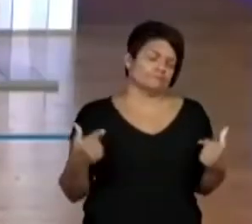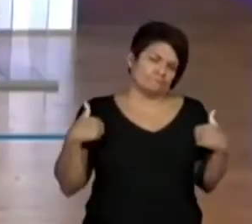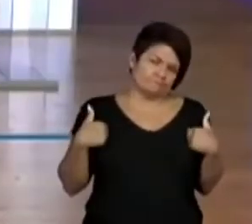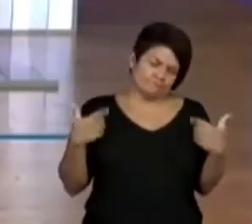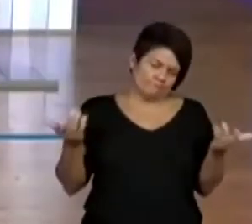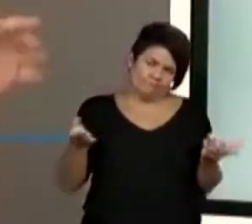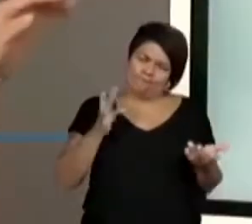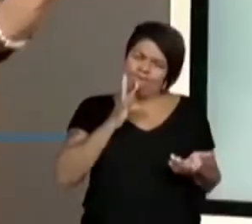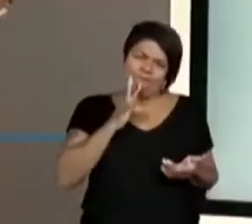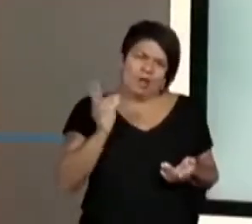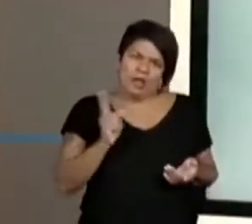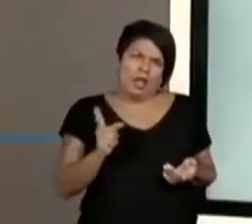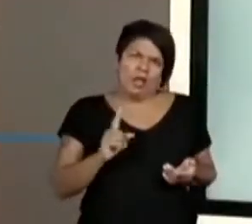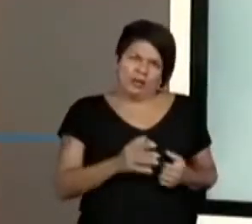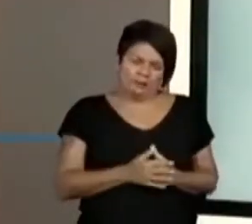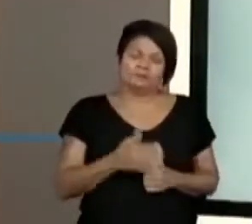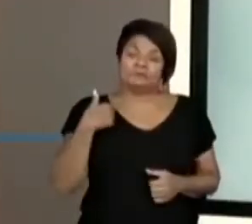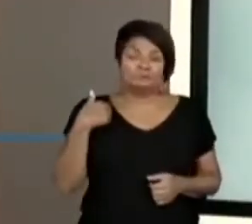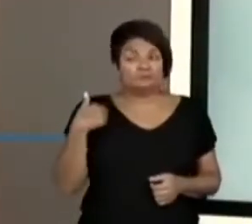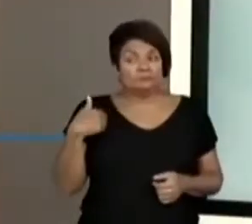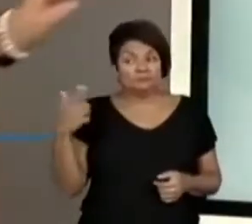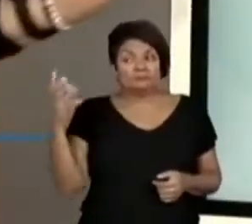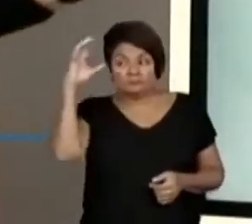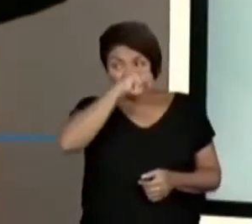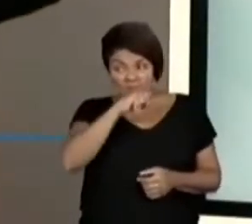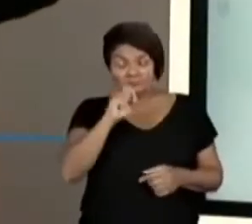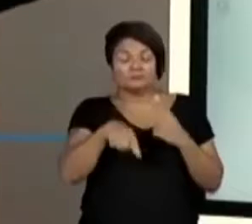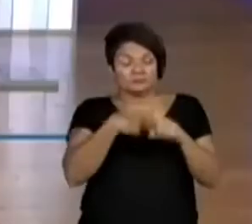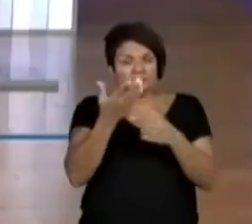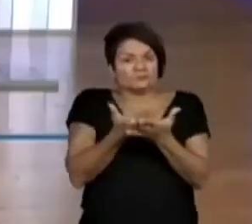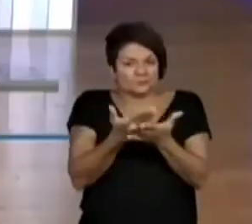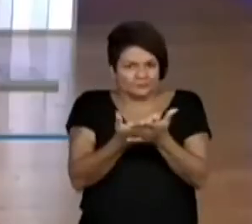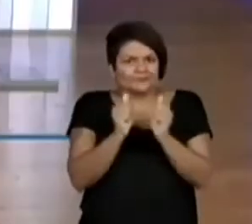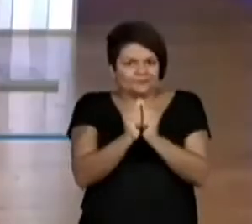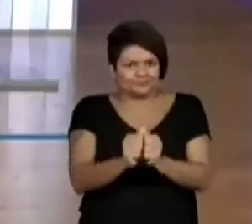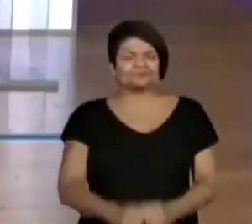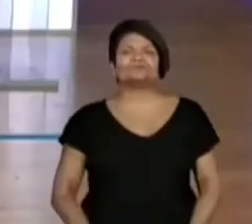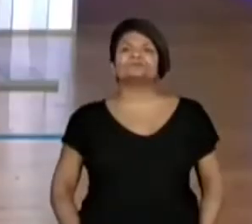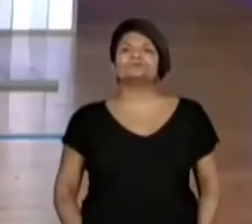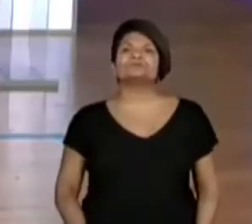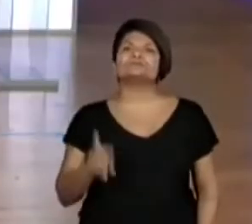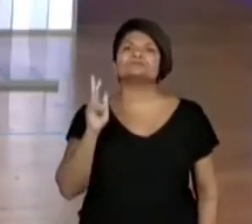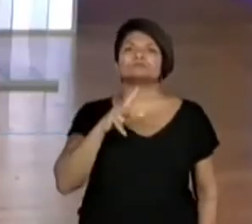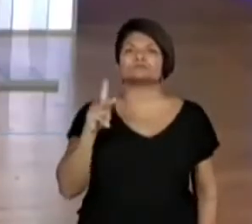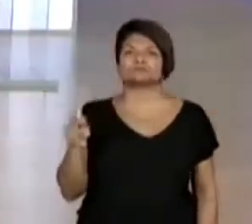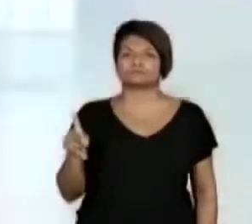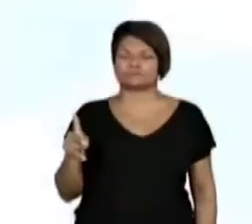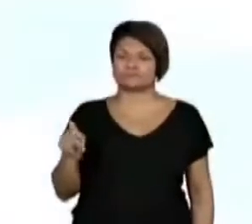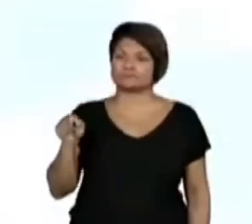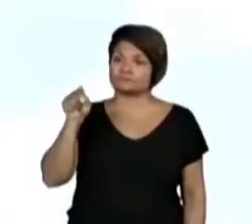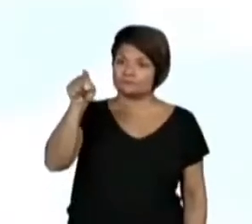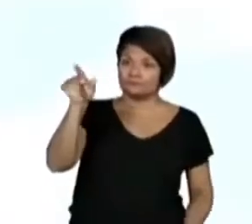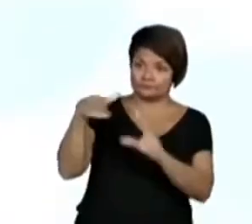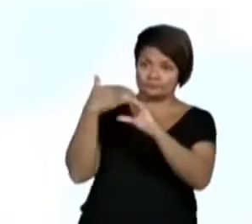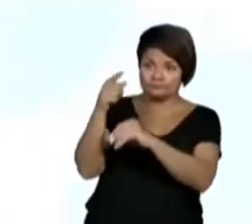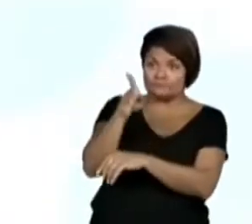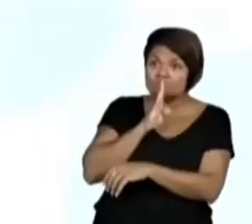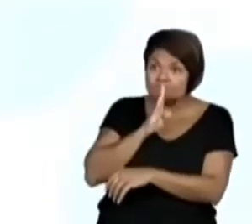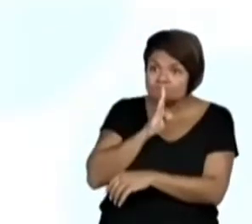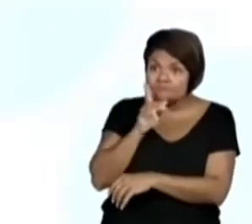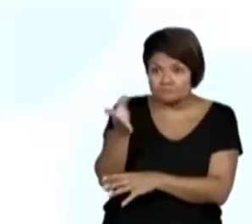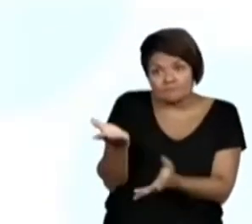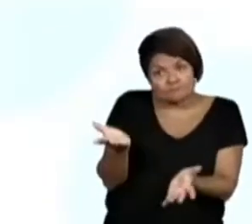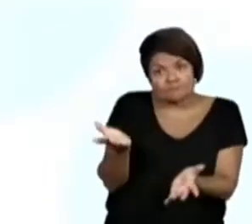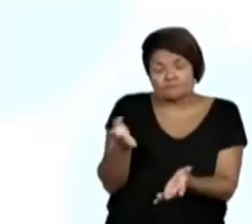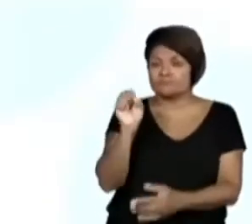eu não conheço. Essa eu não sei. Eu vou aprender e aí a gente vai estudar junto. A professora Sandra falou que ela conhece, então... Ah,